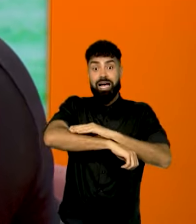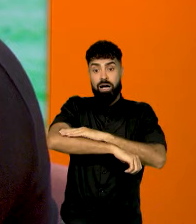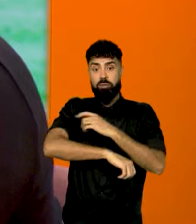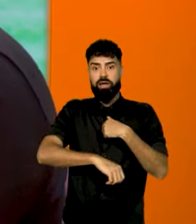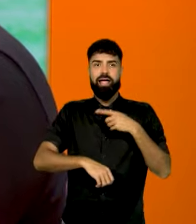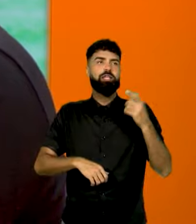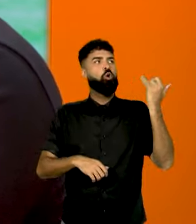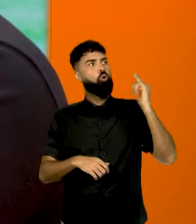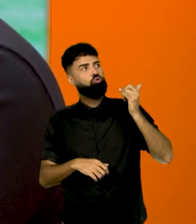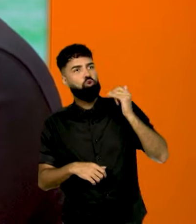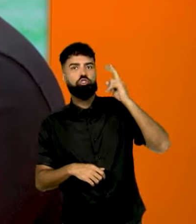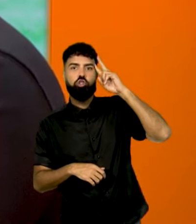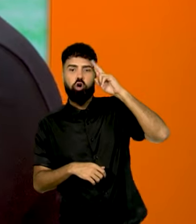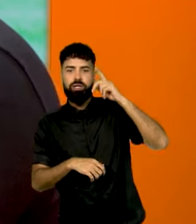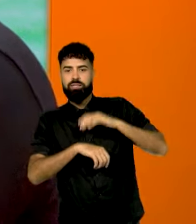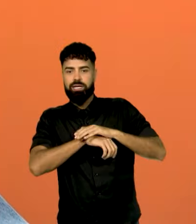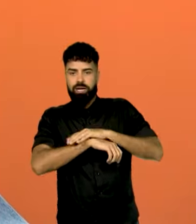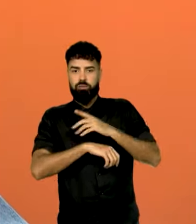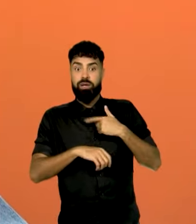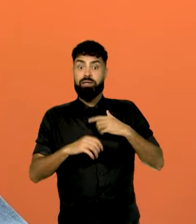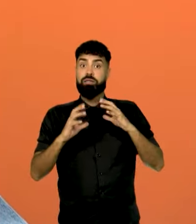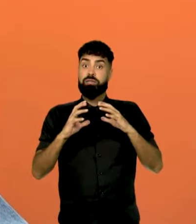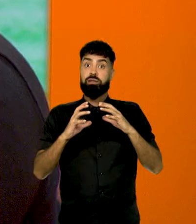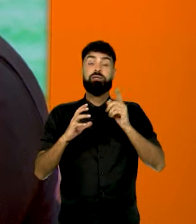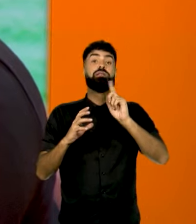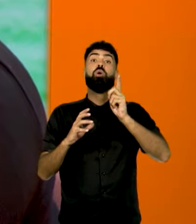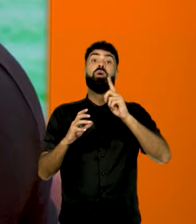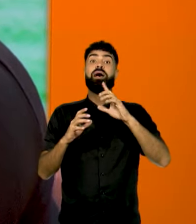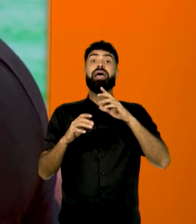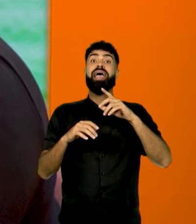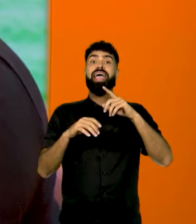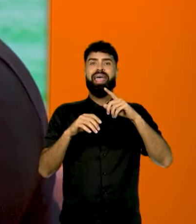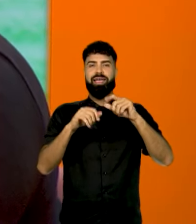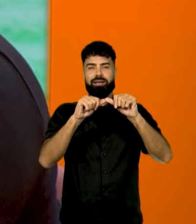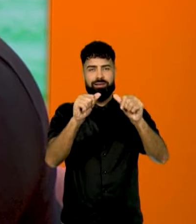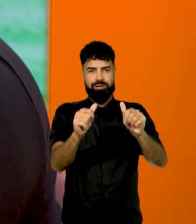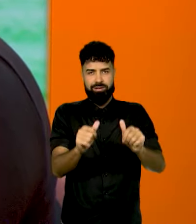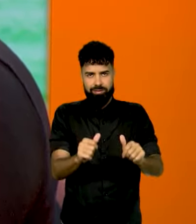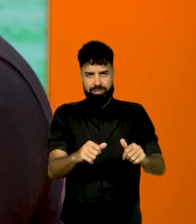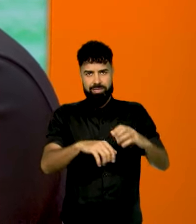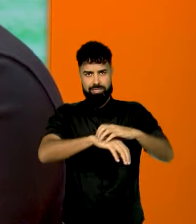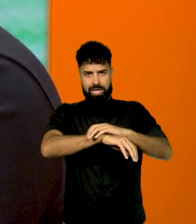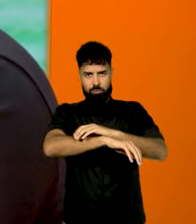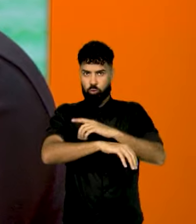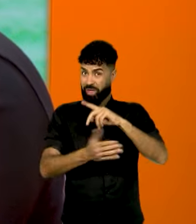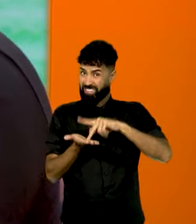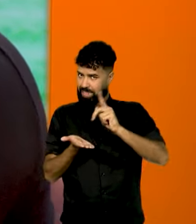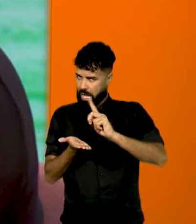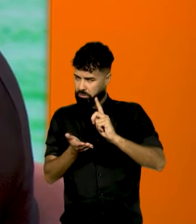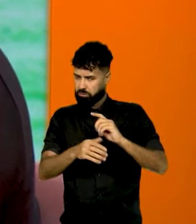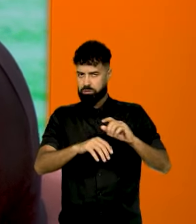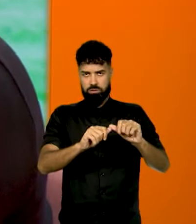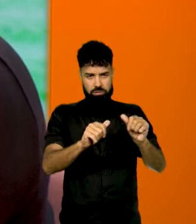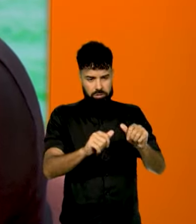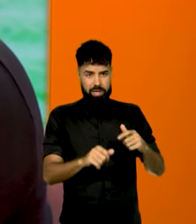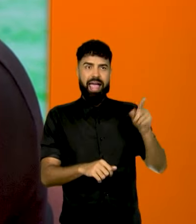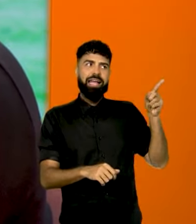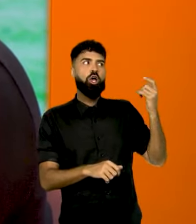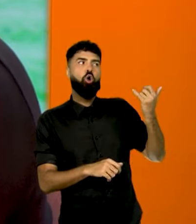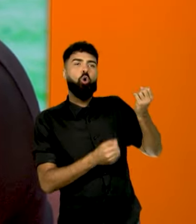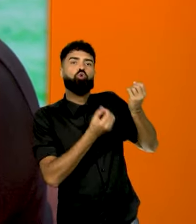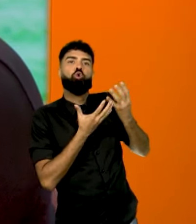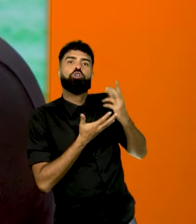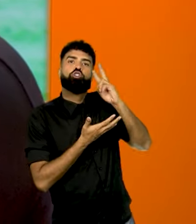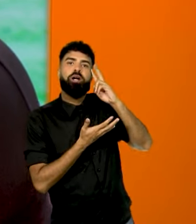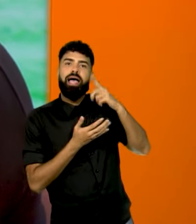tinha contado a história do sapo. Sapo um vivo? Sapo não, um sapo de cerâmica, uma estátua de um sapo. E ele tinha contado a história que ganhou aquele